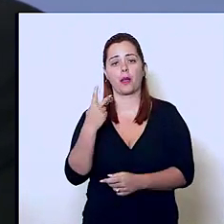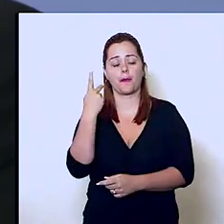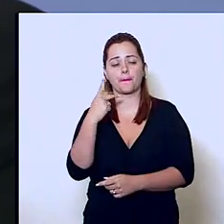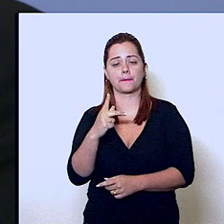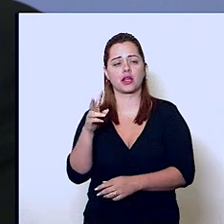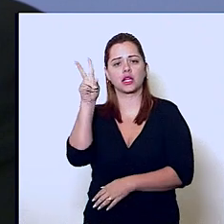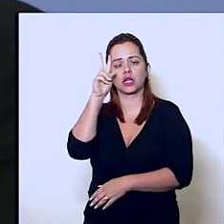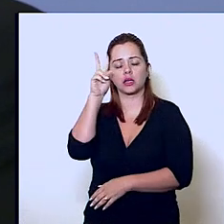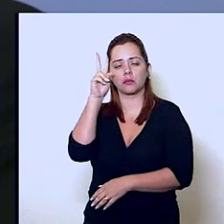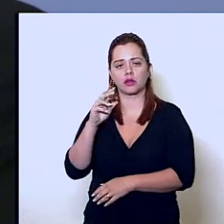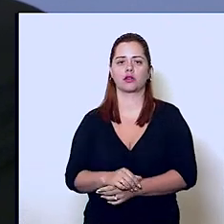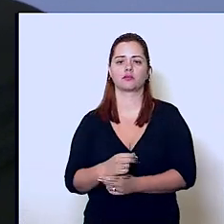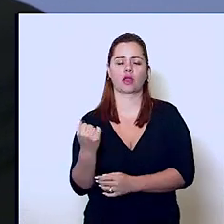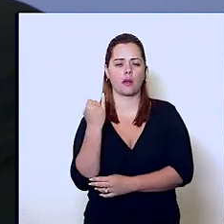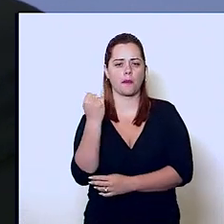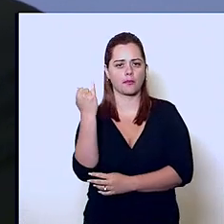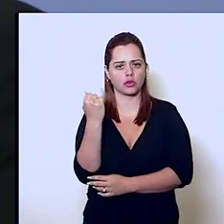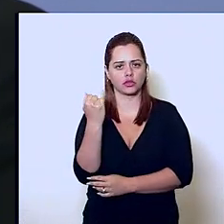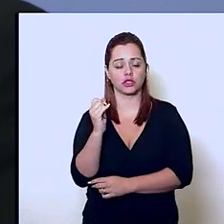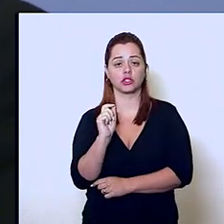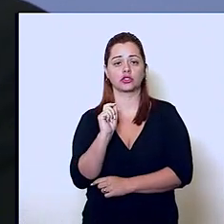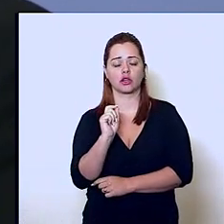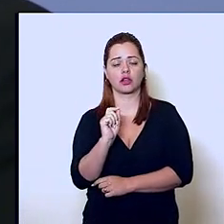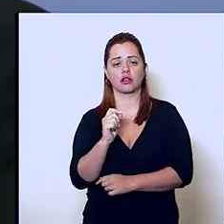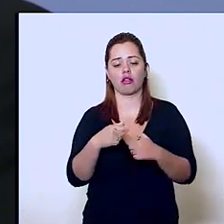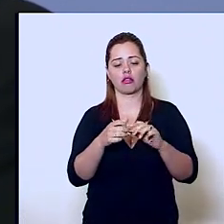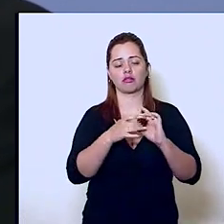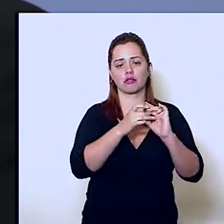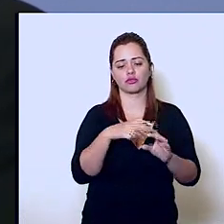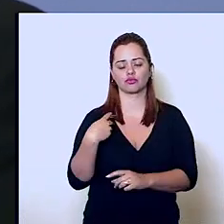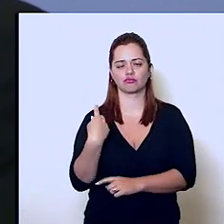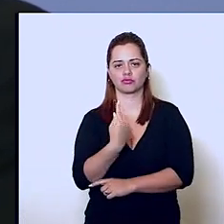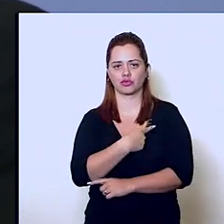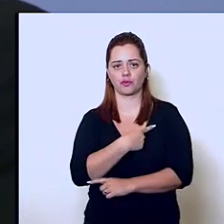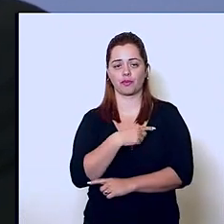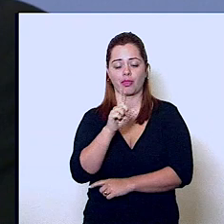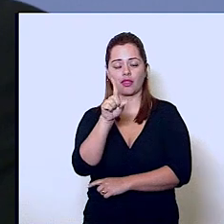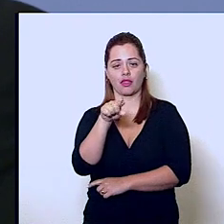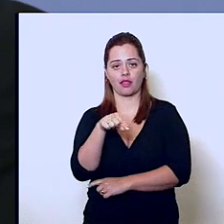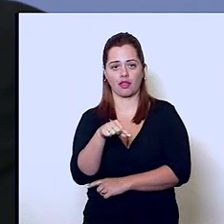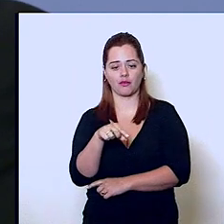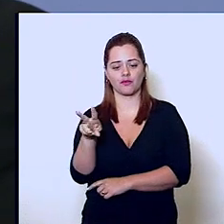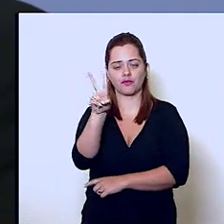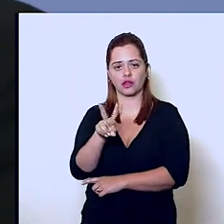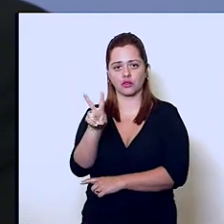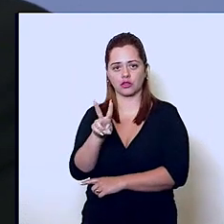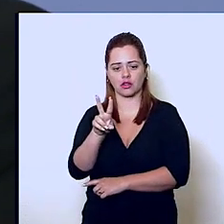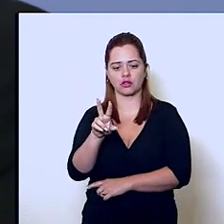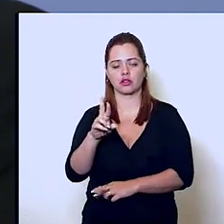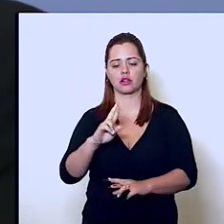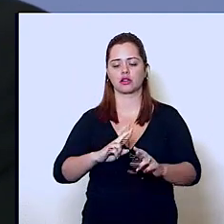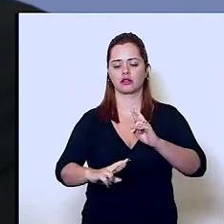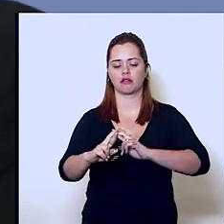traço do legado do embaixador Flecha de Lima, que foi a valorização das relações do Itamaraty com